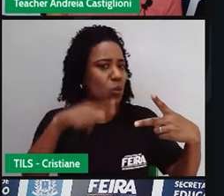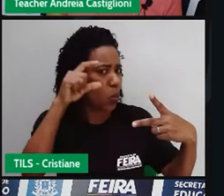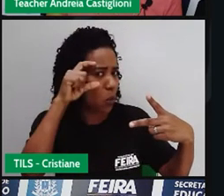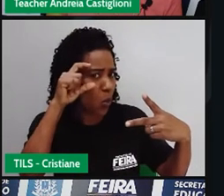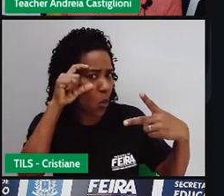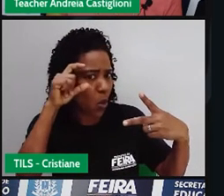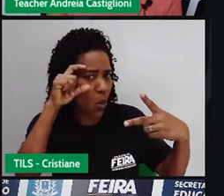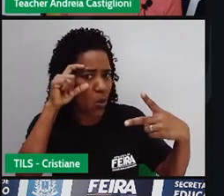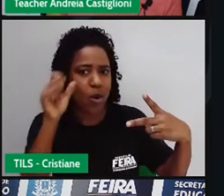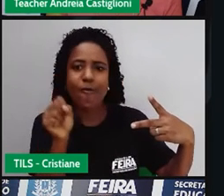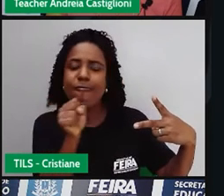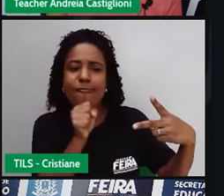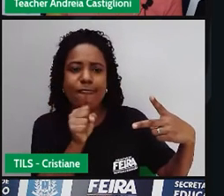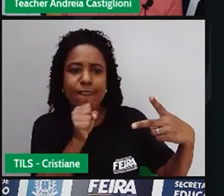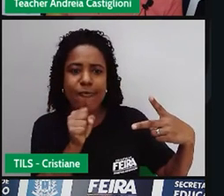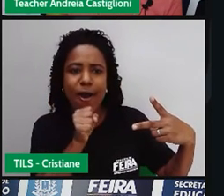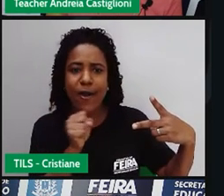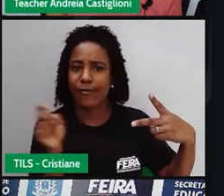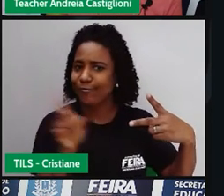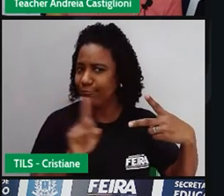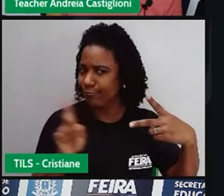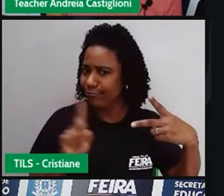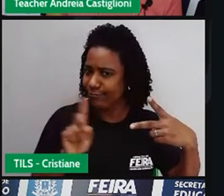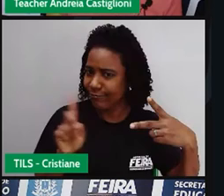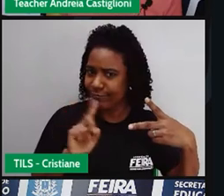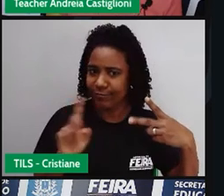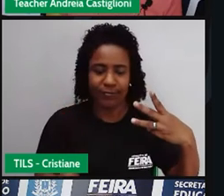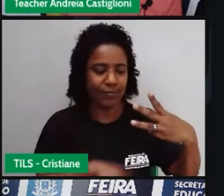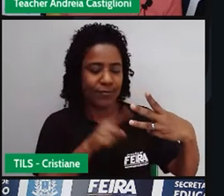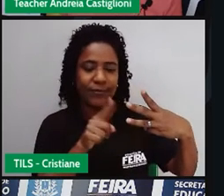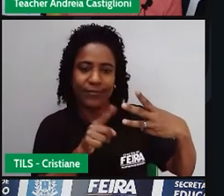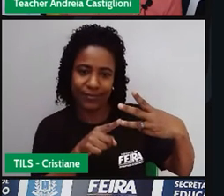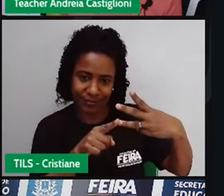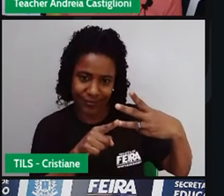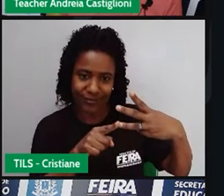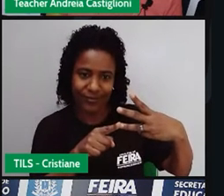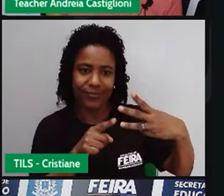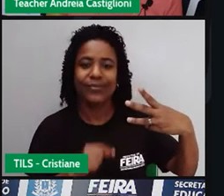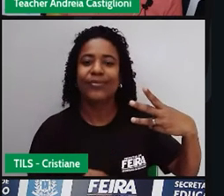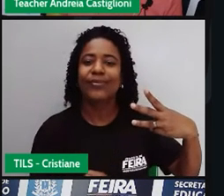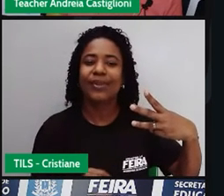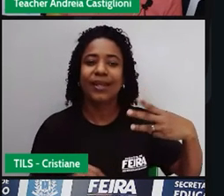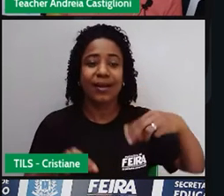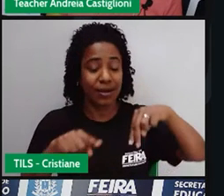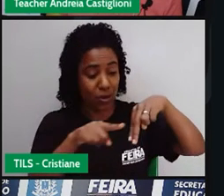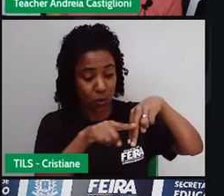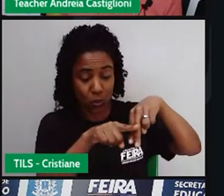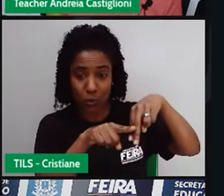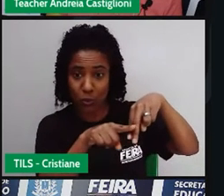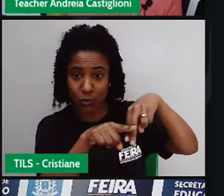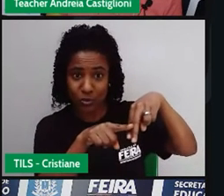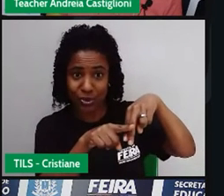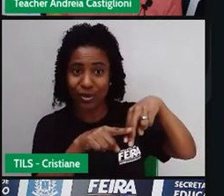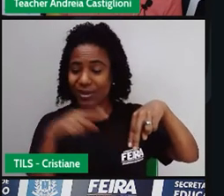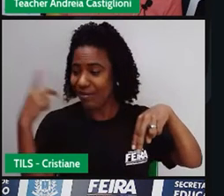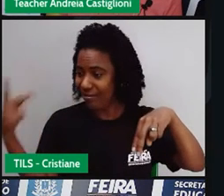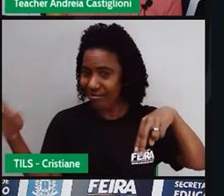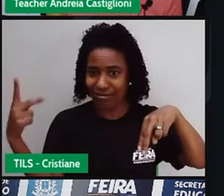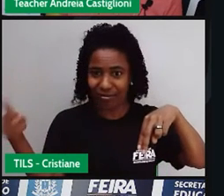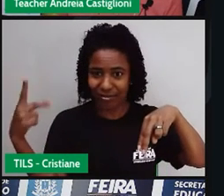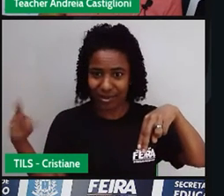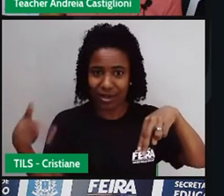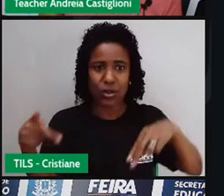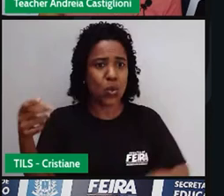são velhos quem namora por aí esse short ouvir os sócios dele são